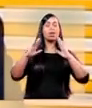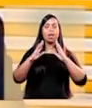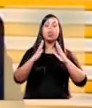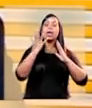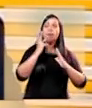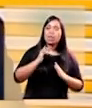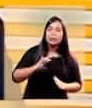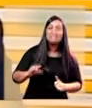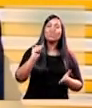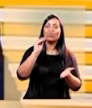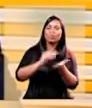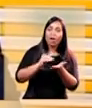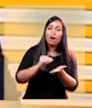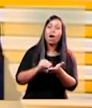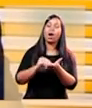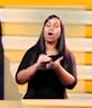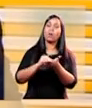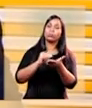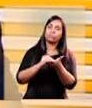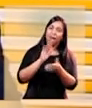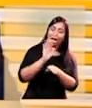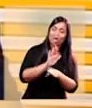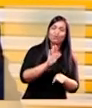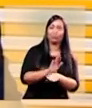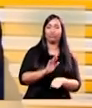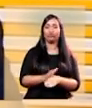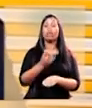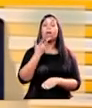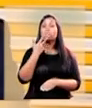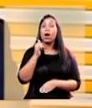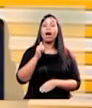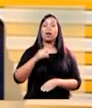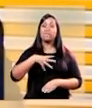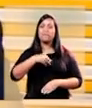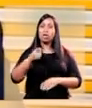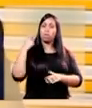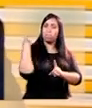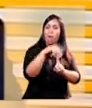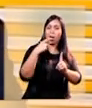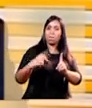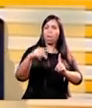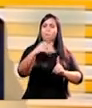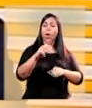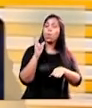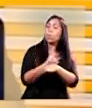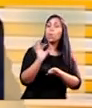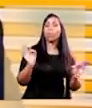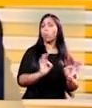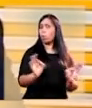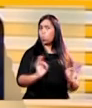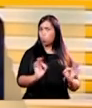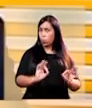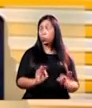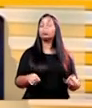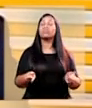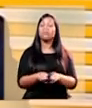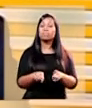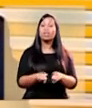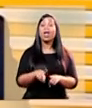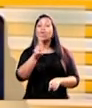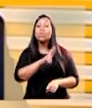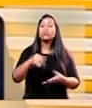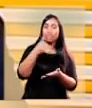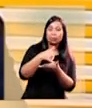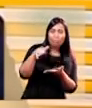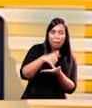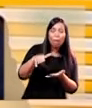são, como disse o Júnior, por negligência dos pais, pais que maltratam os filhos ou não cuidam dos filhos também, né? Pais que